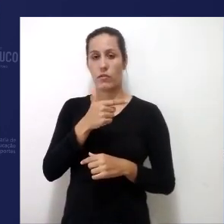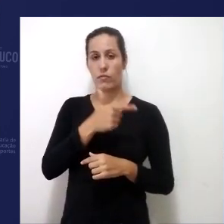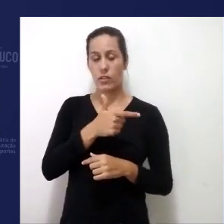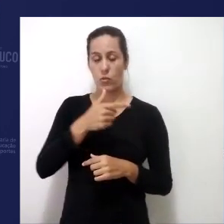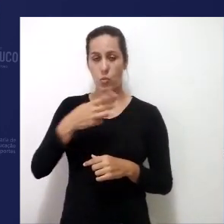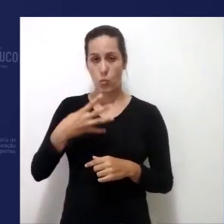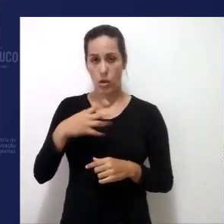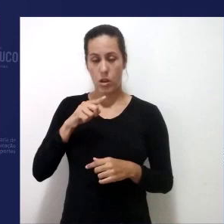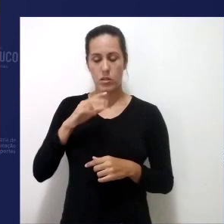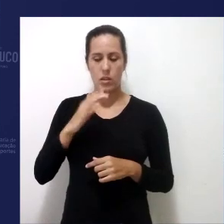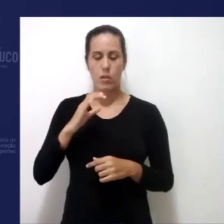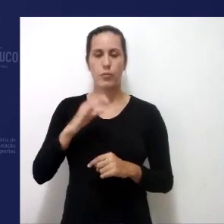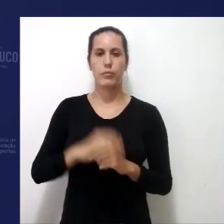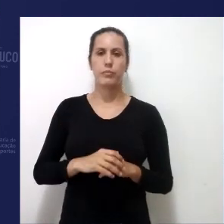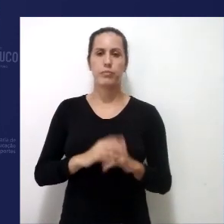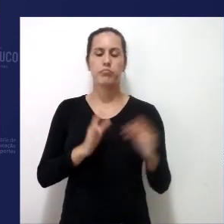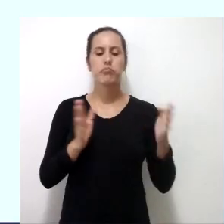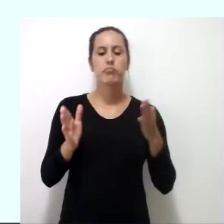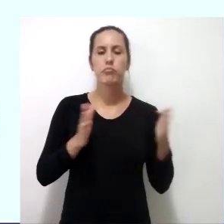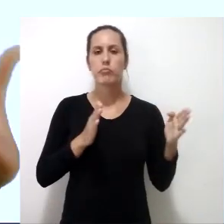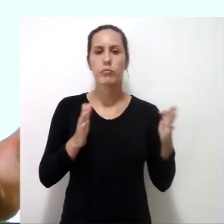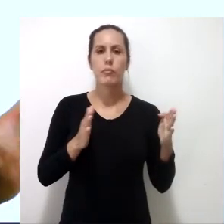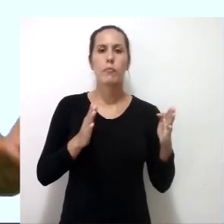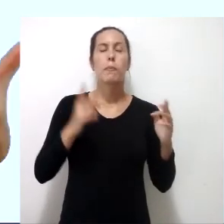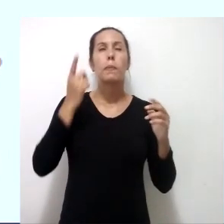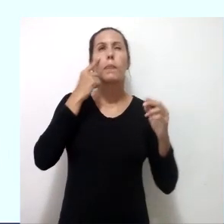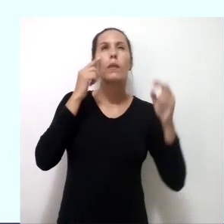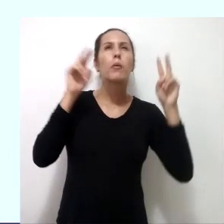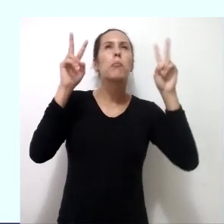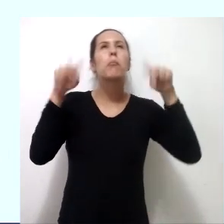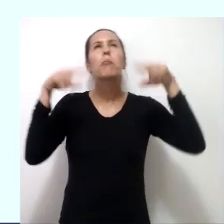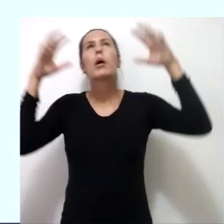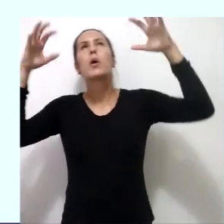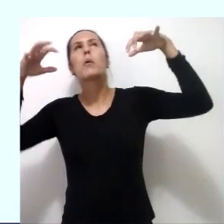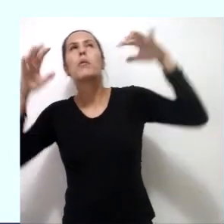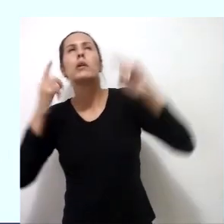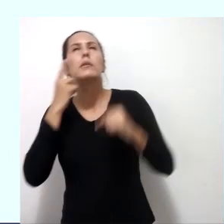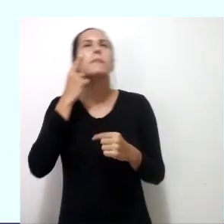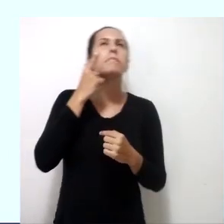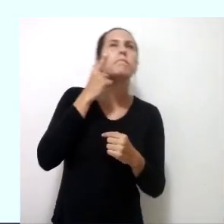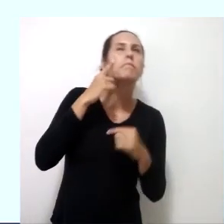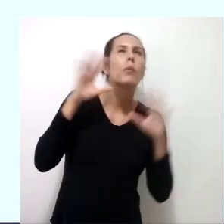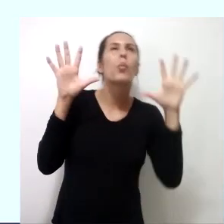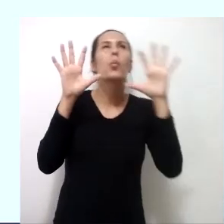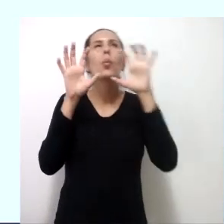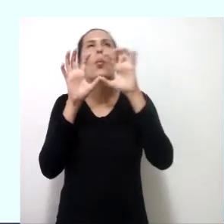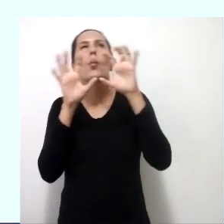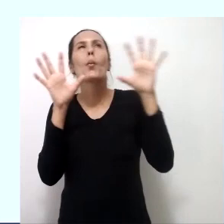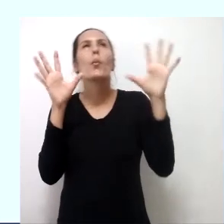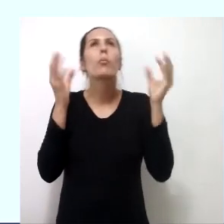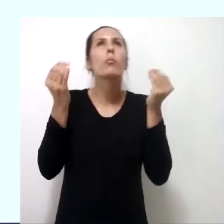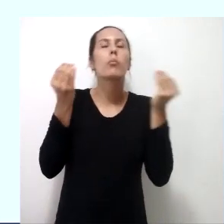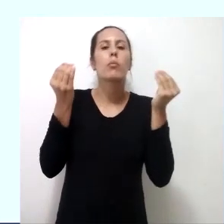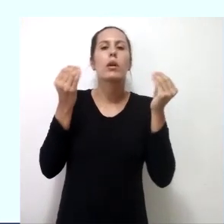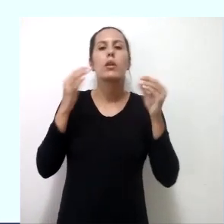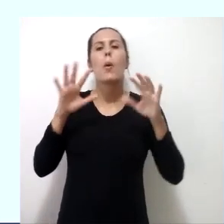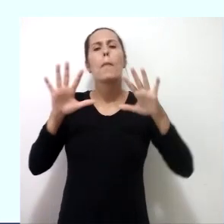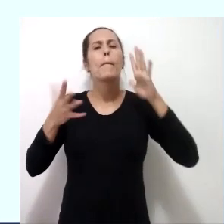se fala em relação à questão da previsão do tempo, né? A previsão do tempo vai dizendo aí que ela